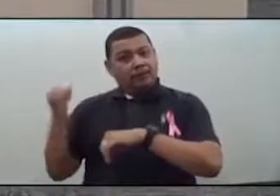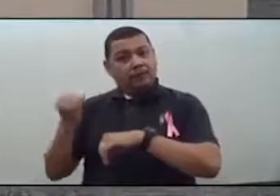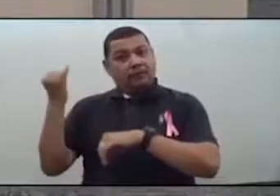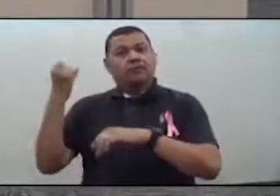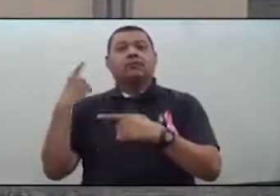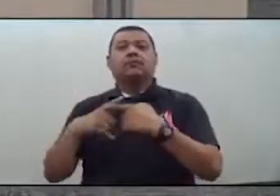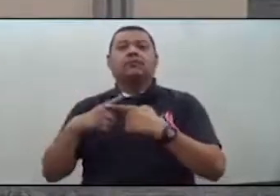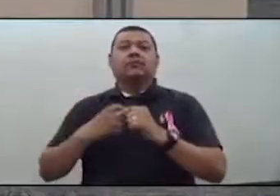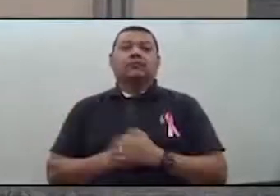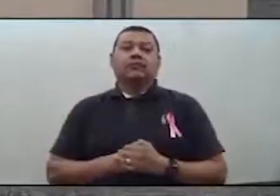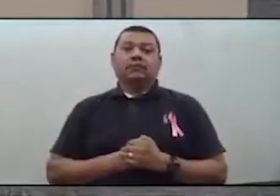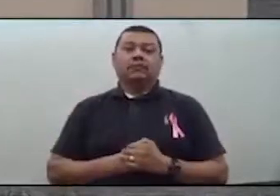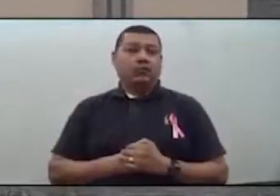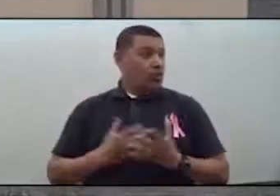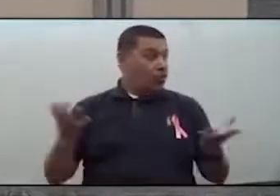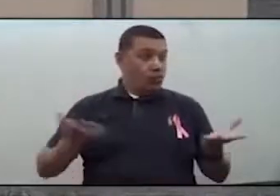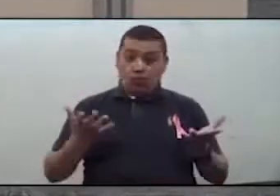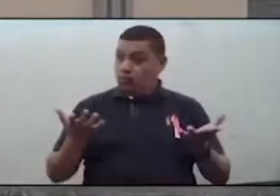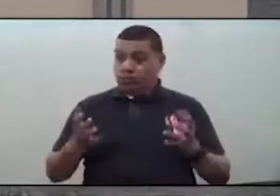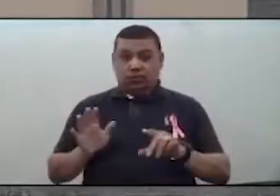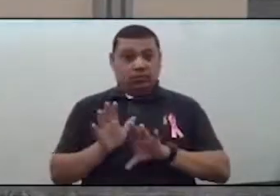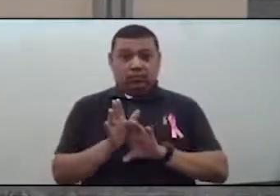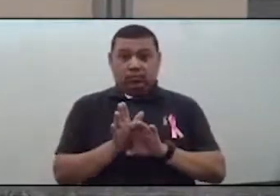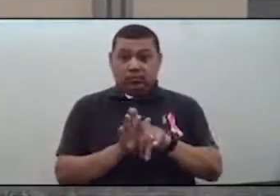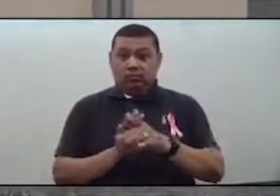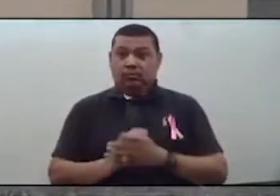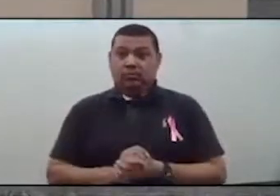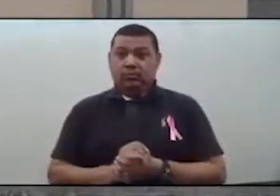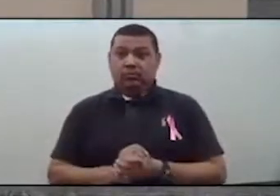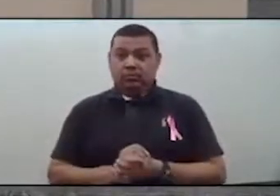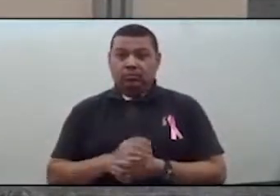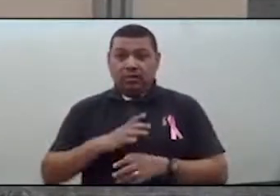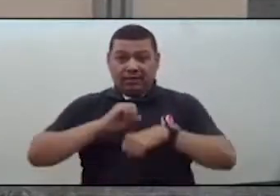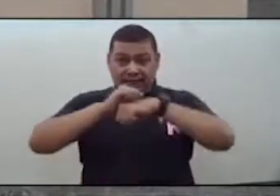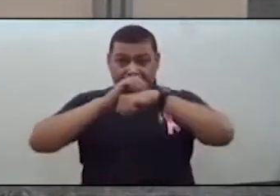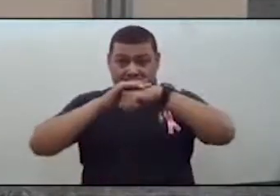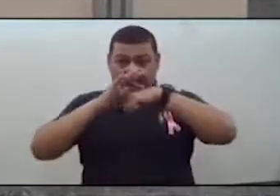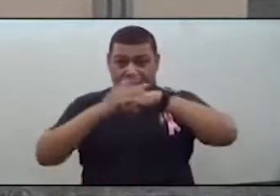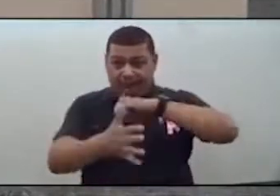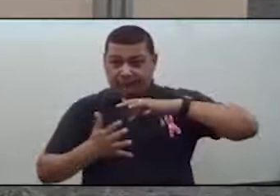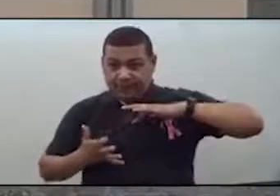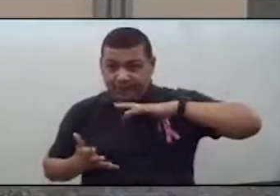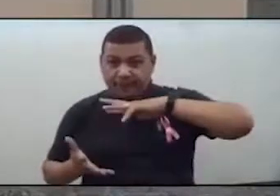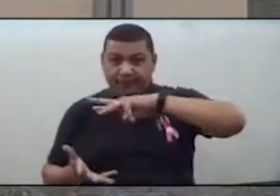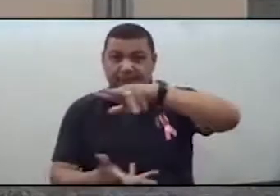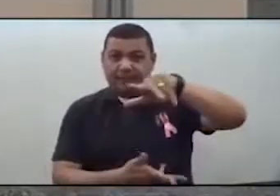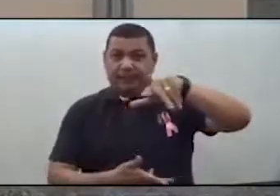porque hoje em Cacoal, principalmente durante a pandemia,